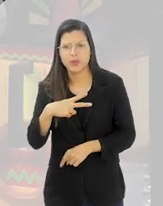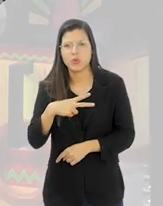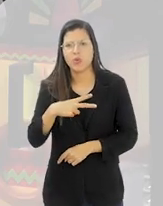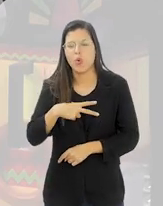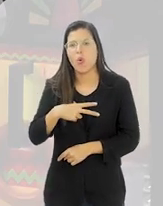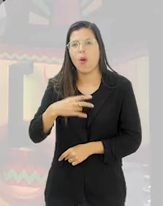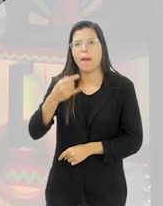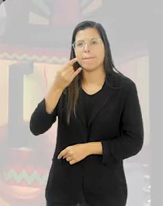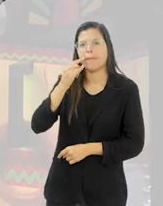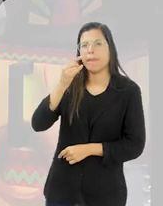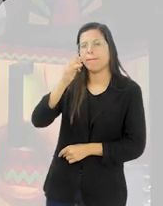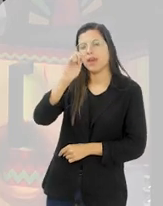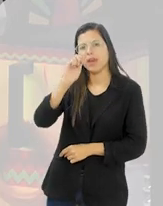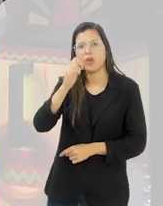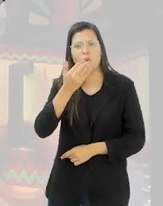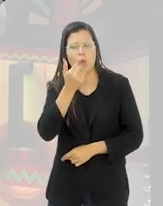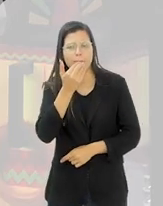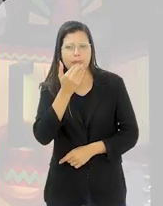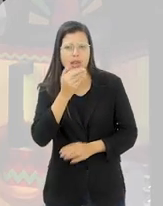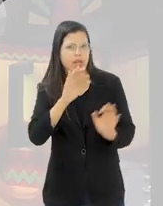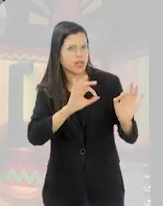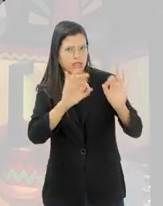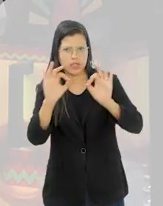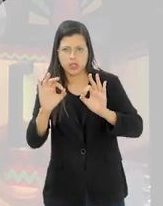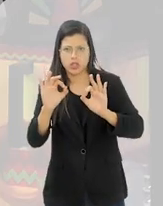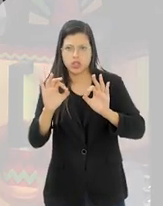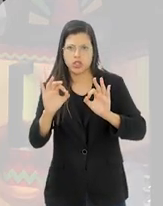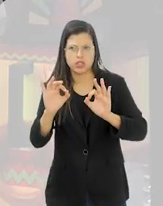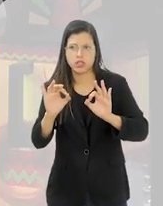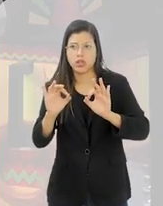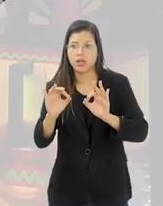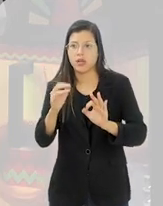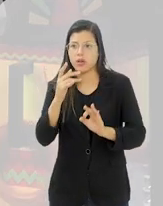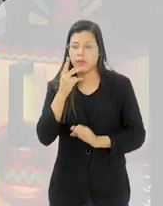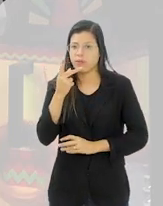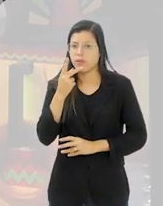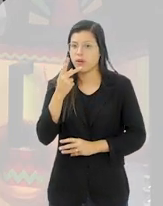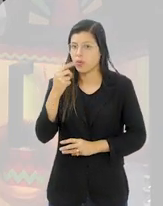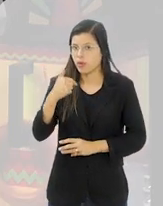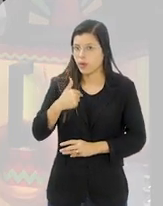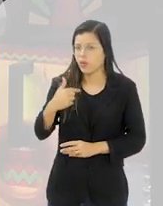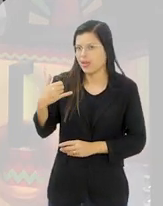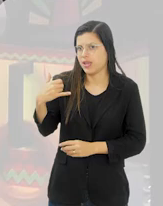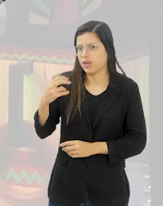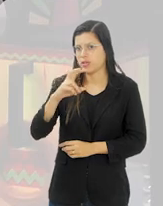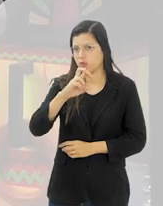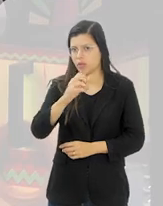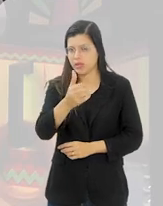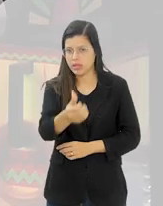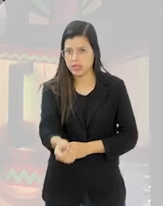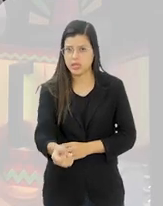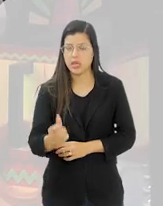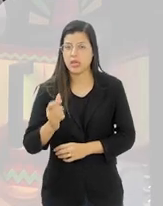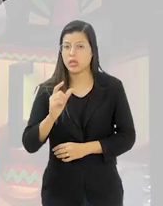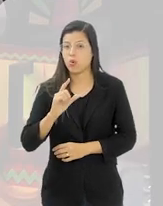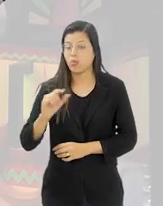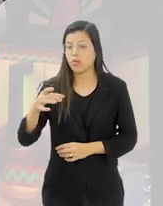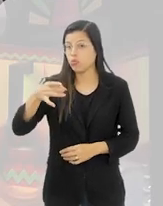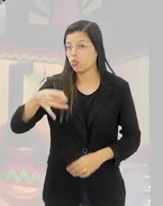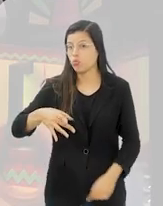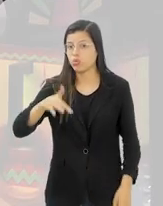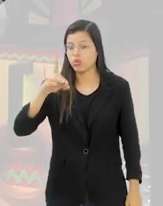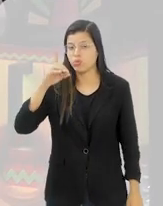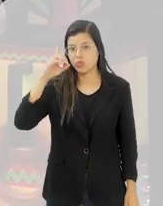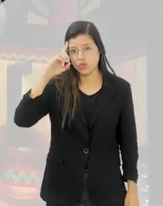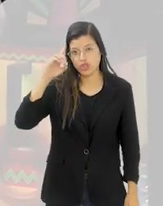comer, assistir uma ou outra escola. Eu gostei muito, porque assim, eu, com 56 anos, eu